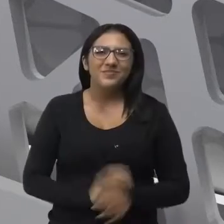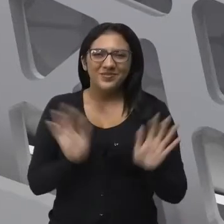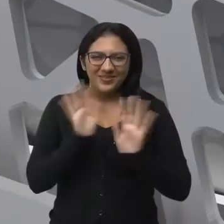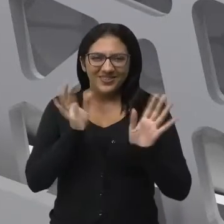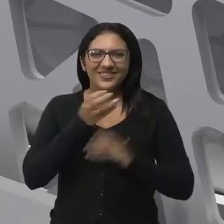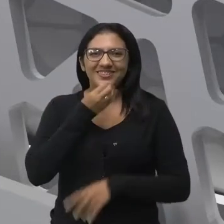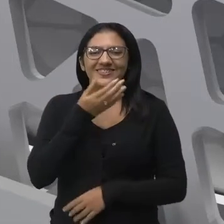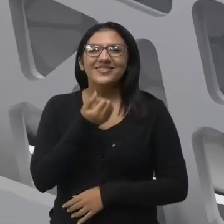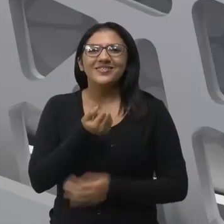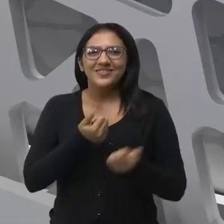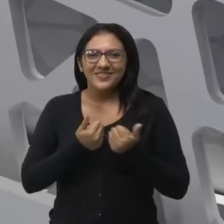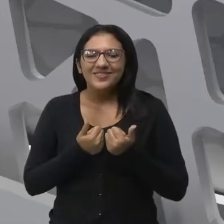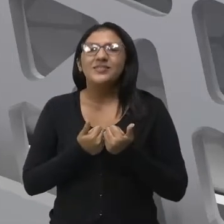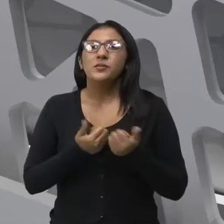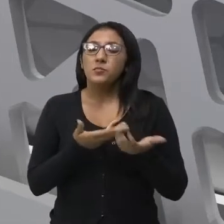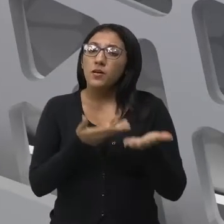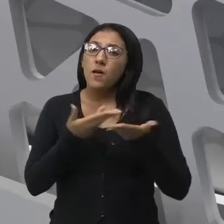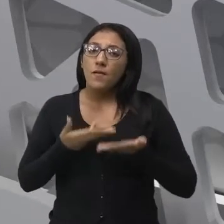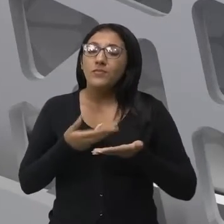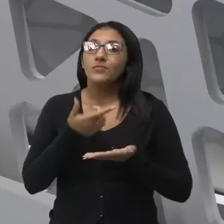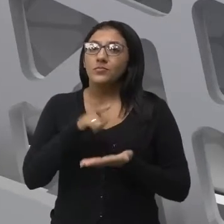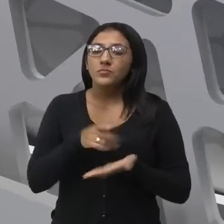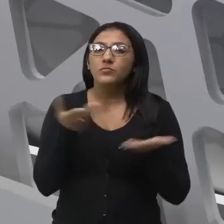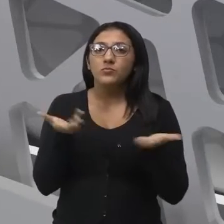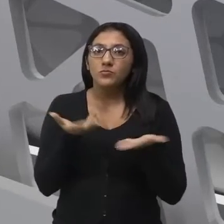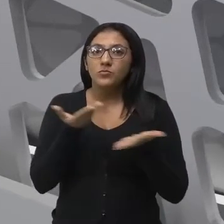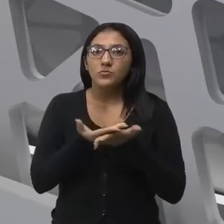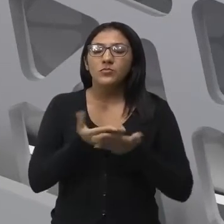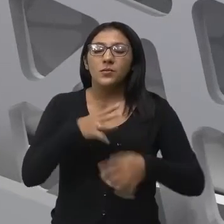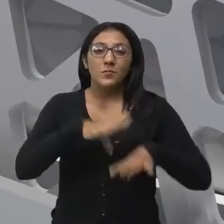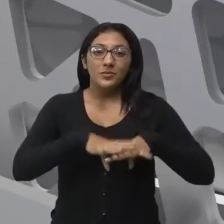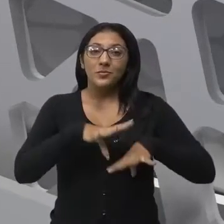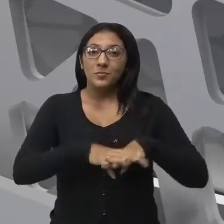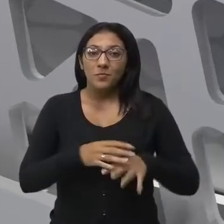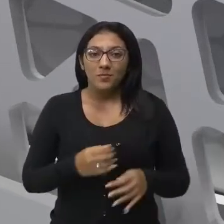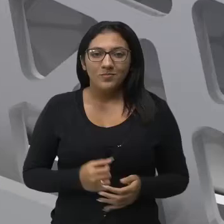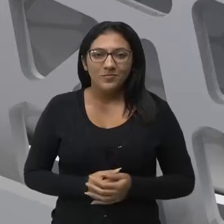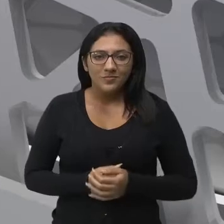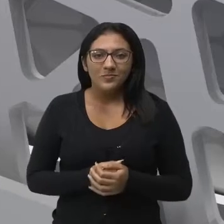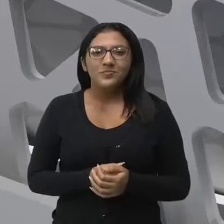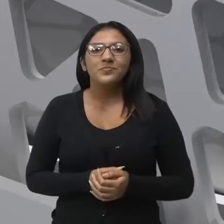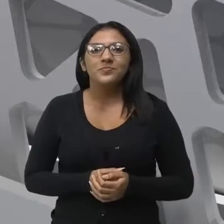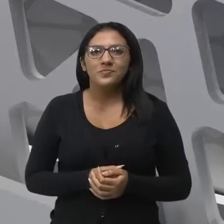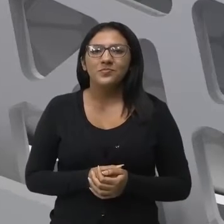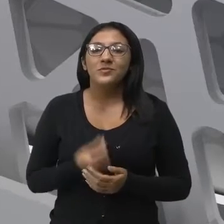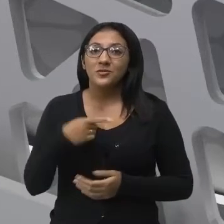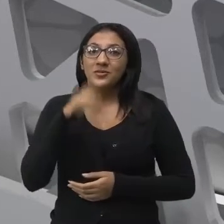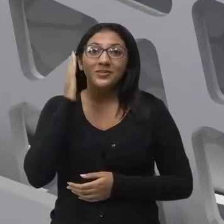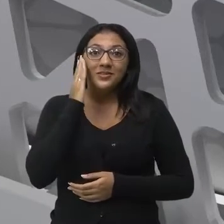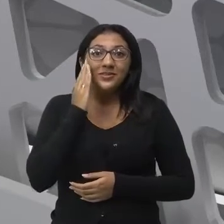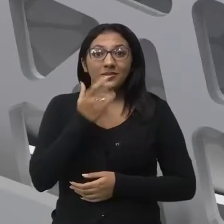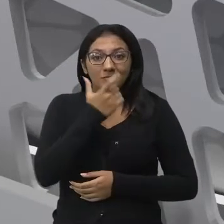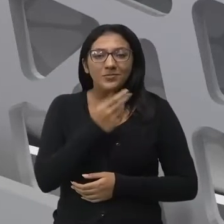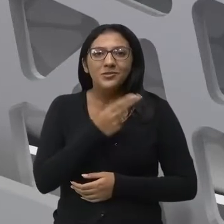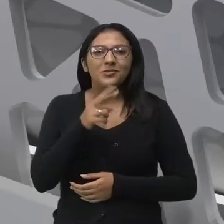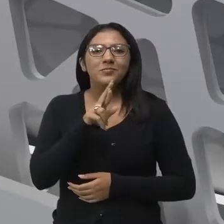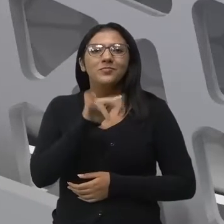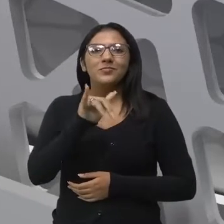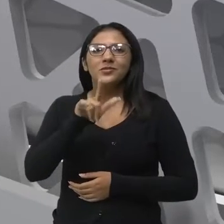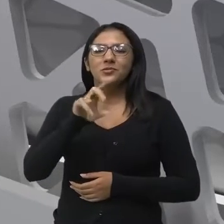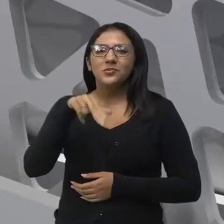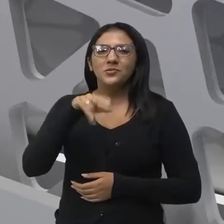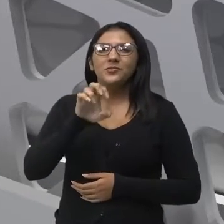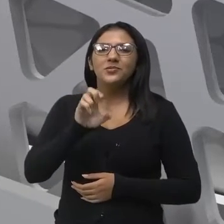Olá, seja bem-vindo a mais uma aula aqui do nosso componente matemática. Você sabe, né? Eu sou o professor Hiro, sou